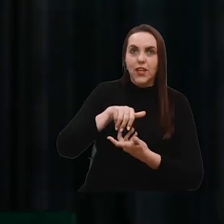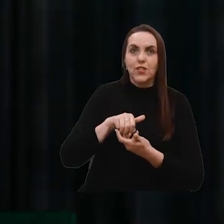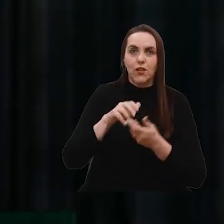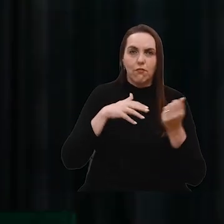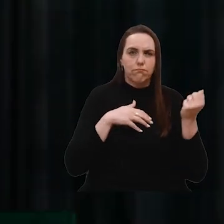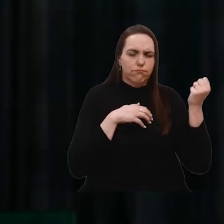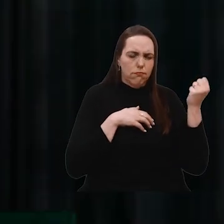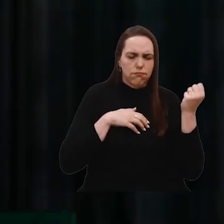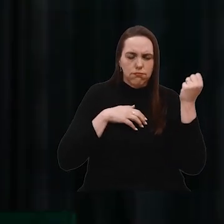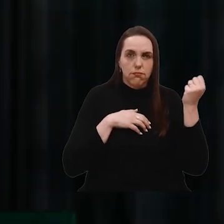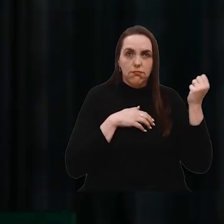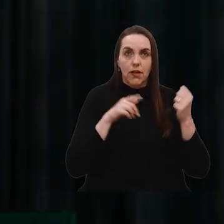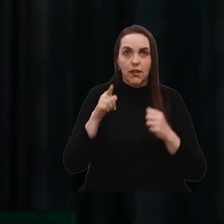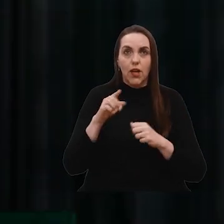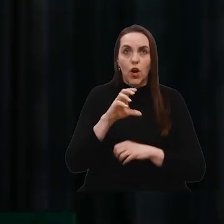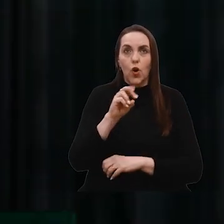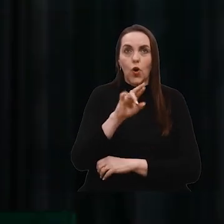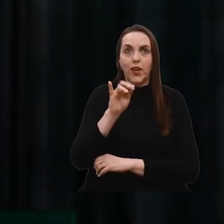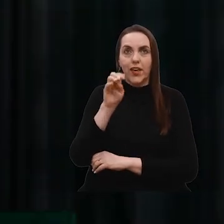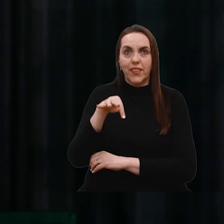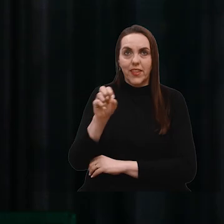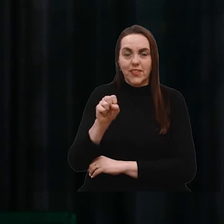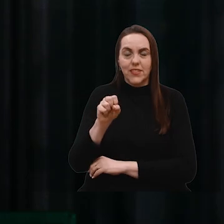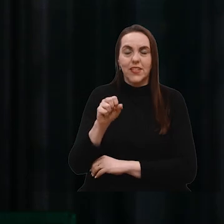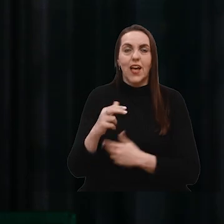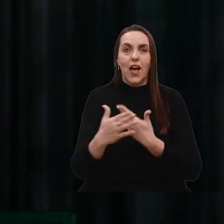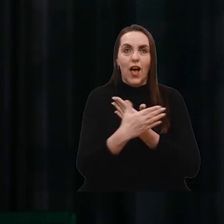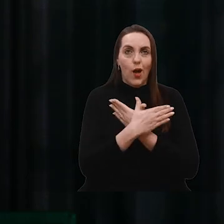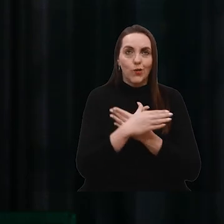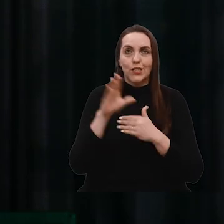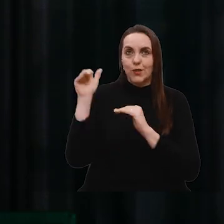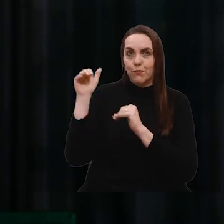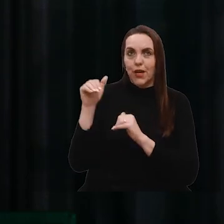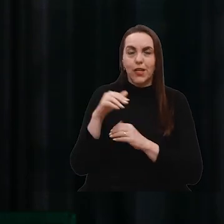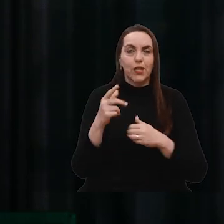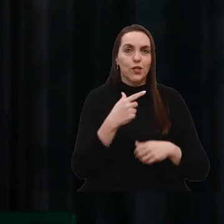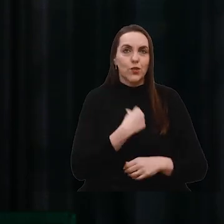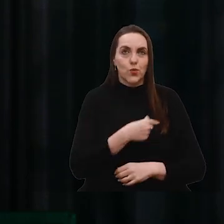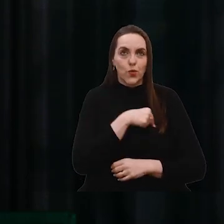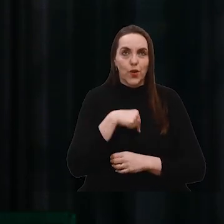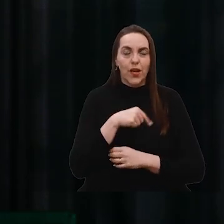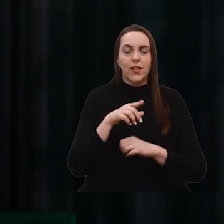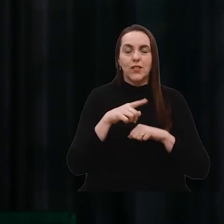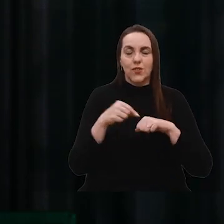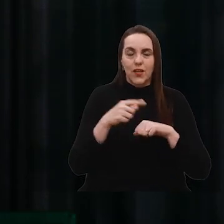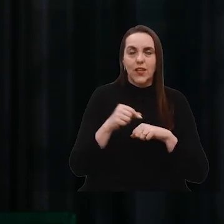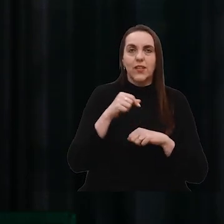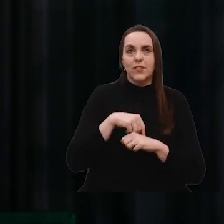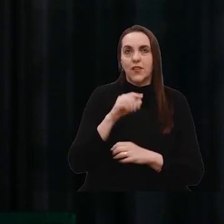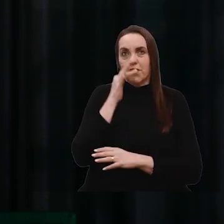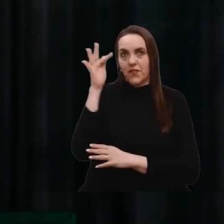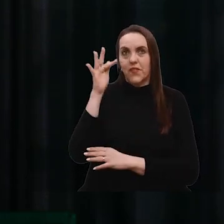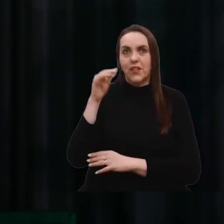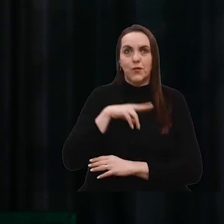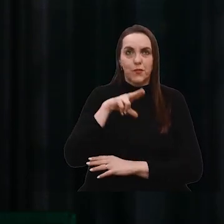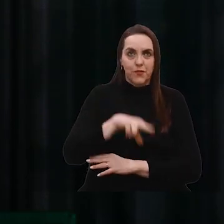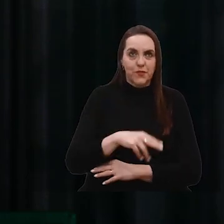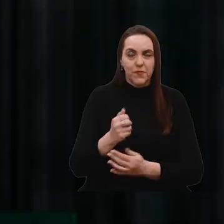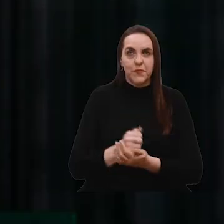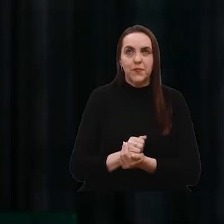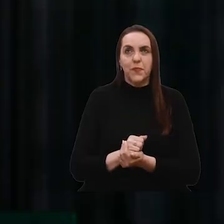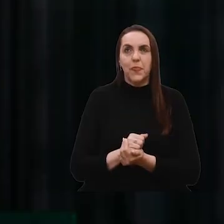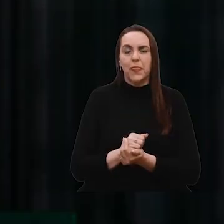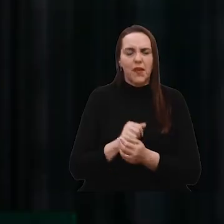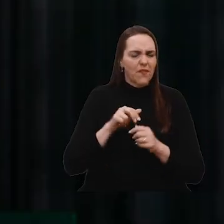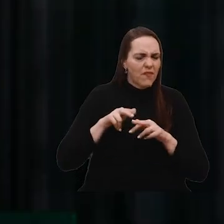Festival Internacional de Chamamé em Corrientes, além de Áustria, Espanha, Suécia, França, Itália, Portugal e Uruguai.